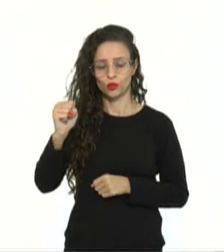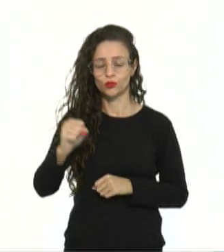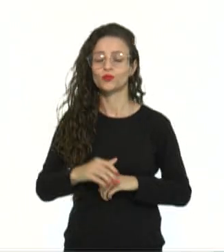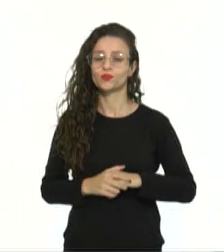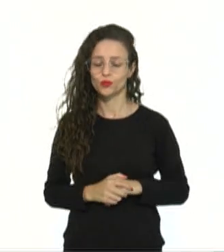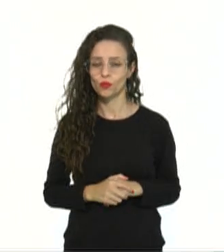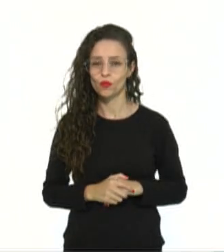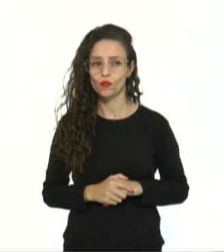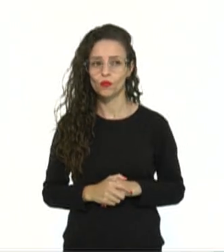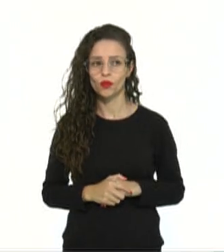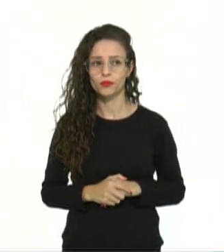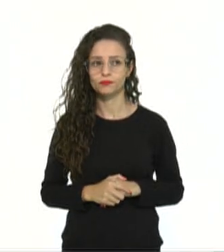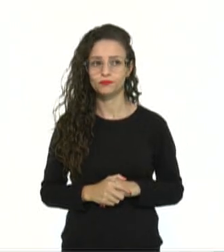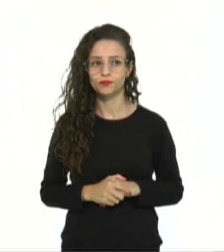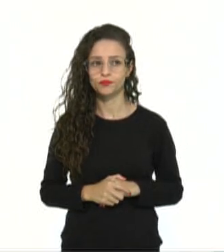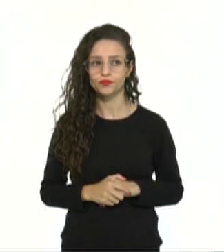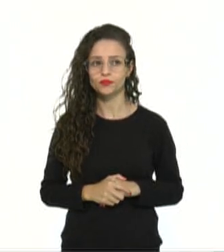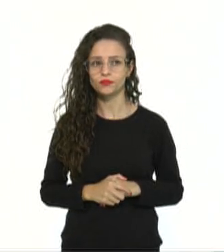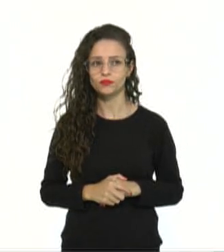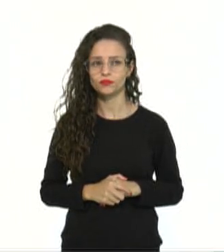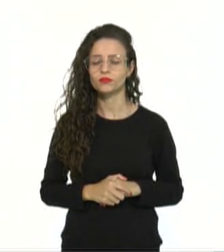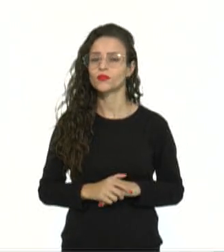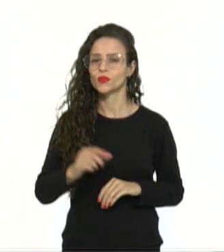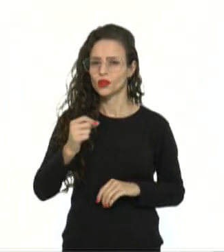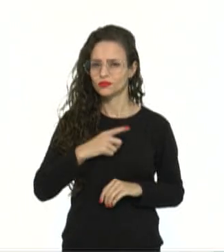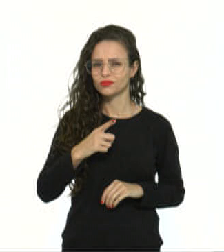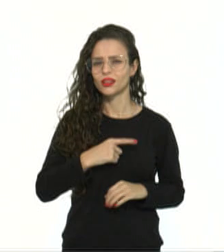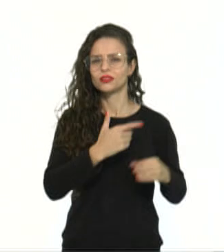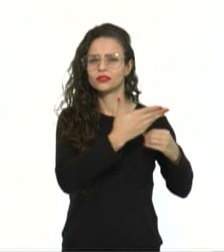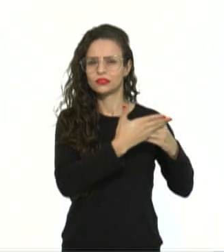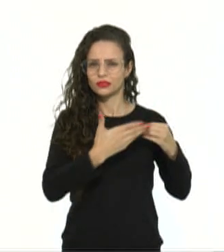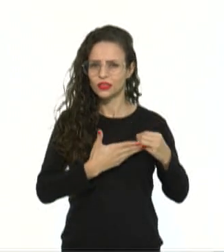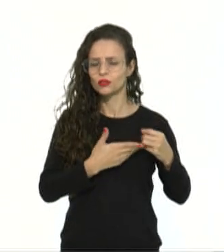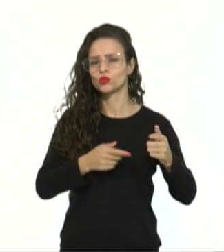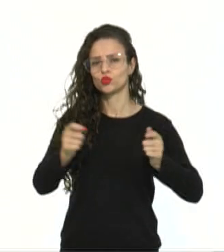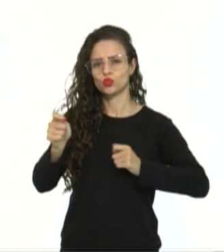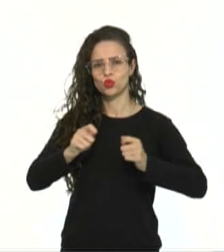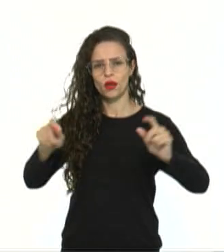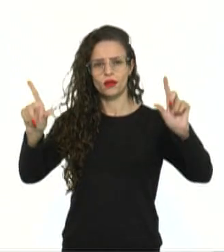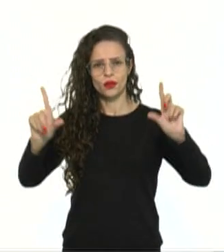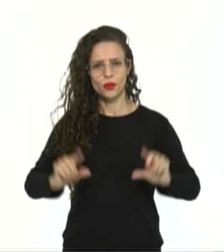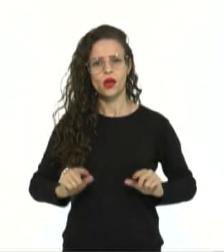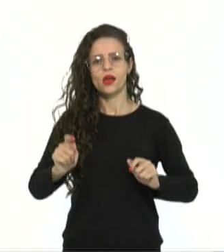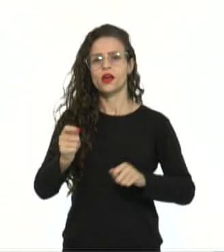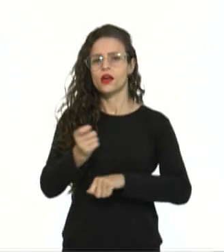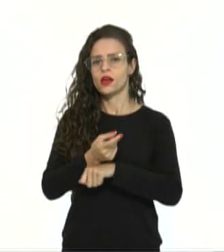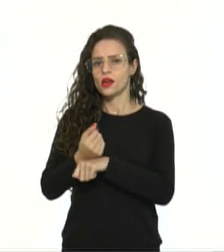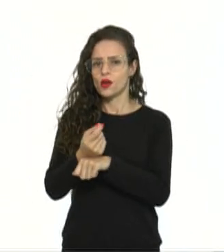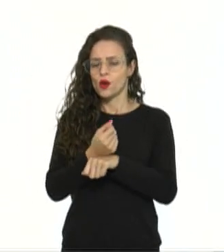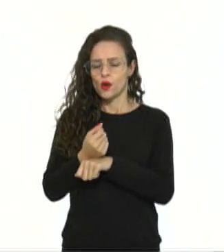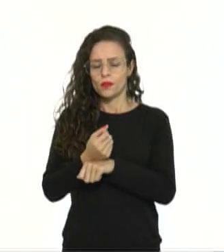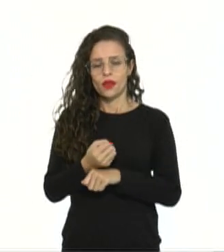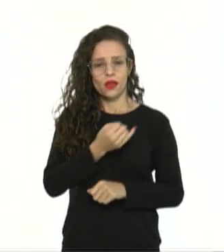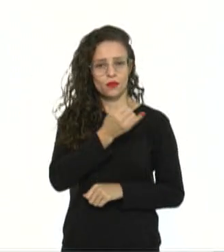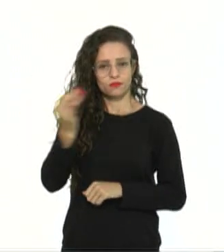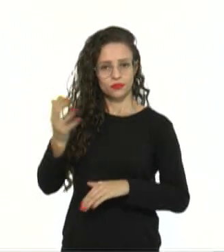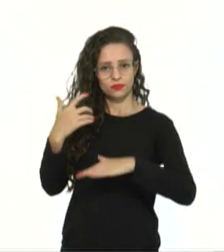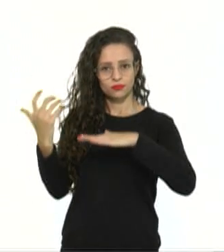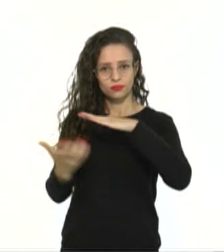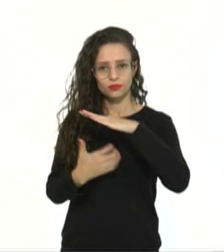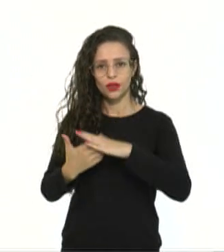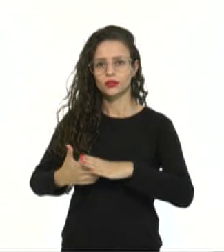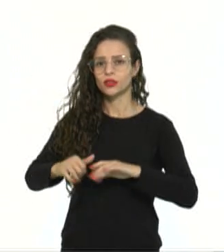estados tenham caminhado na desregulação da economia e as empresas multitransnacionais tenham